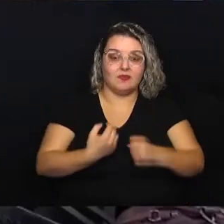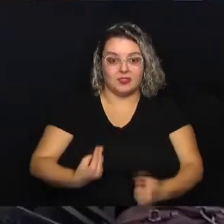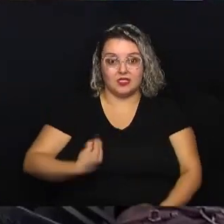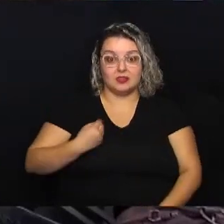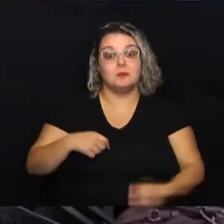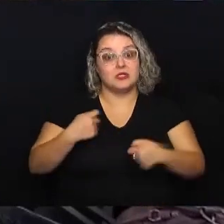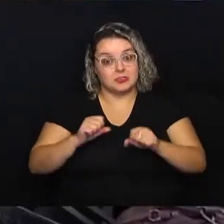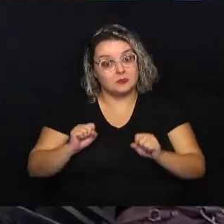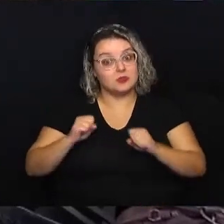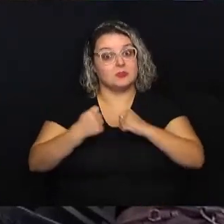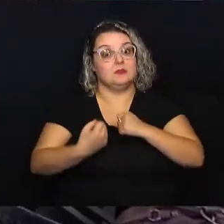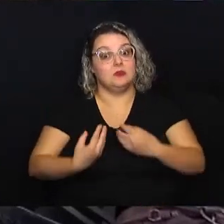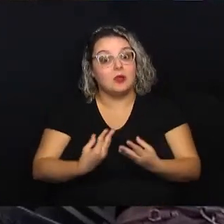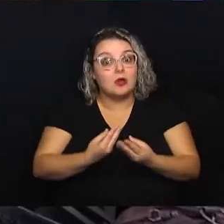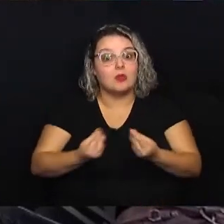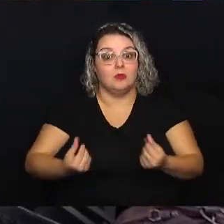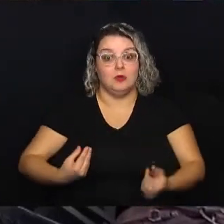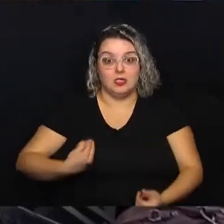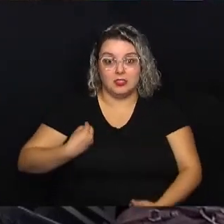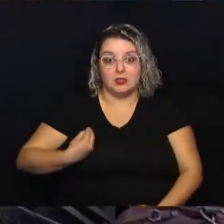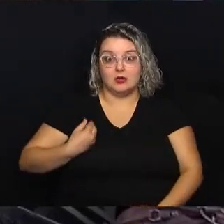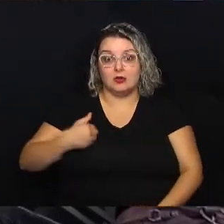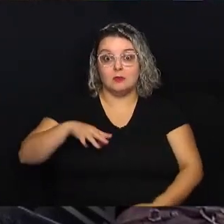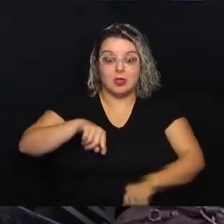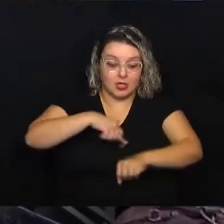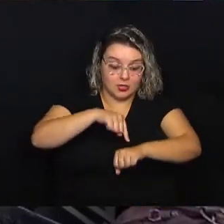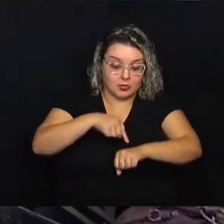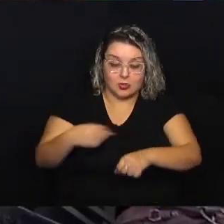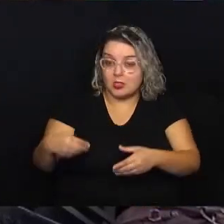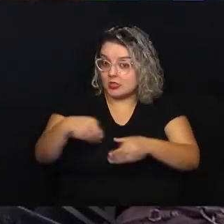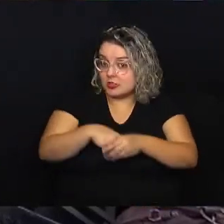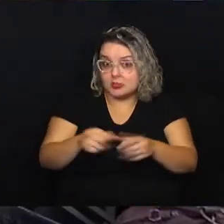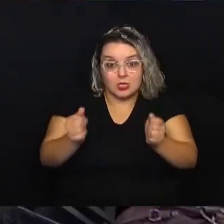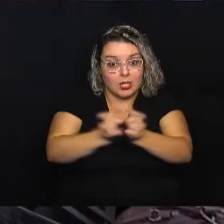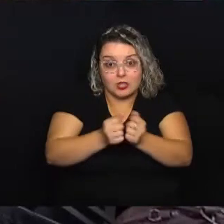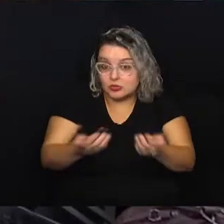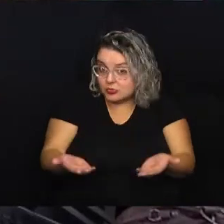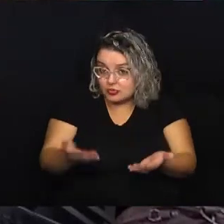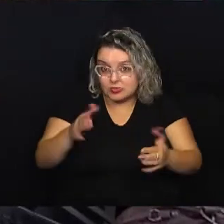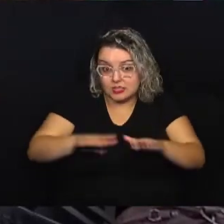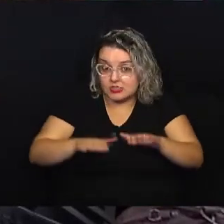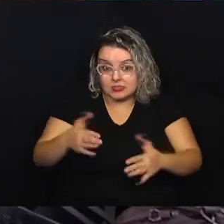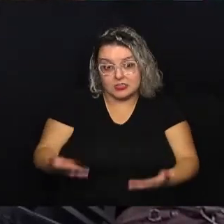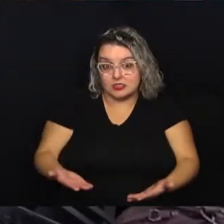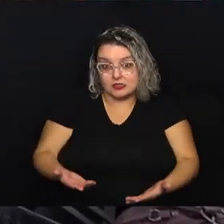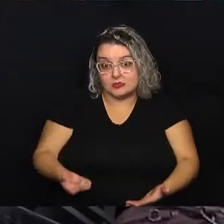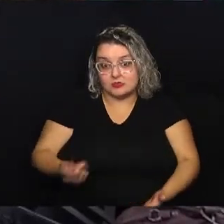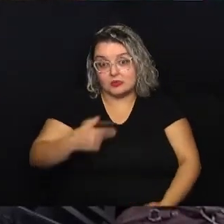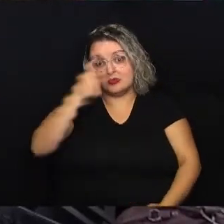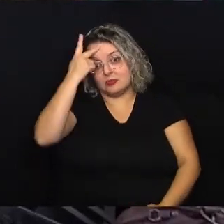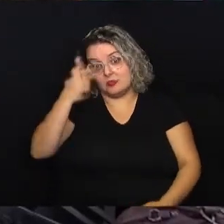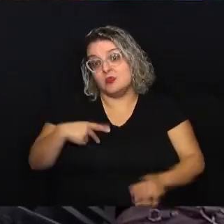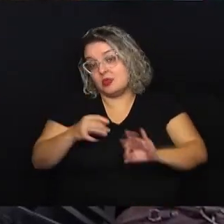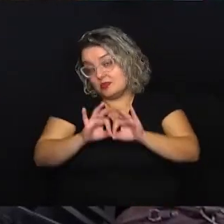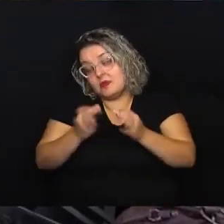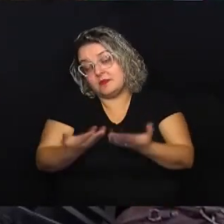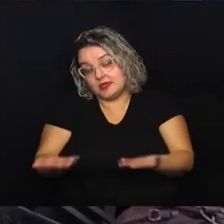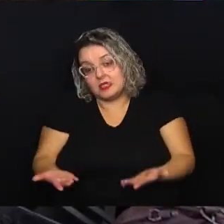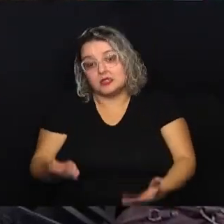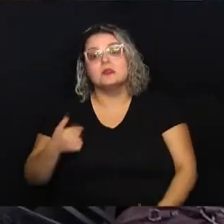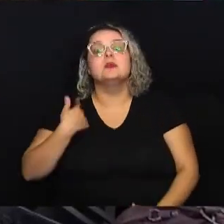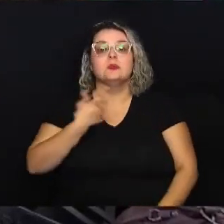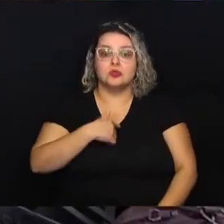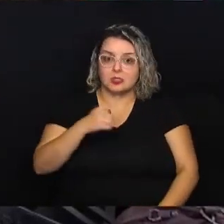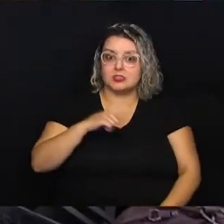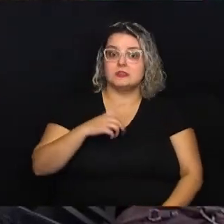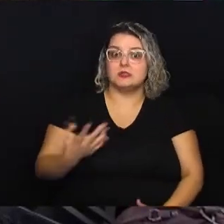vida. E nós passamos mais horas aqui juntos, às vezes, do que com a própria família. Então nós temos que ter